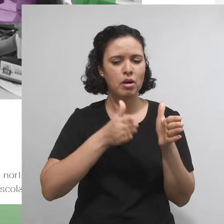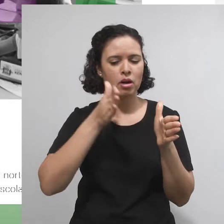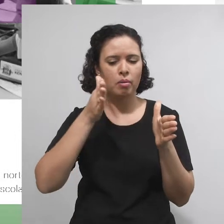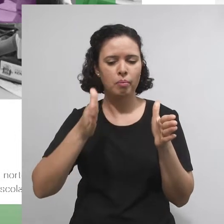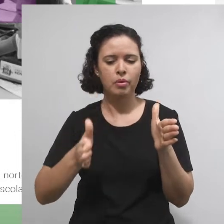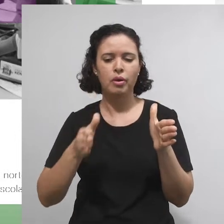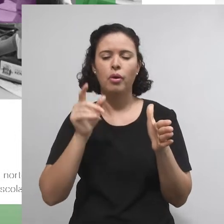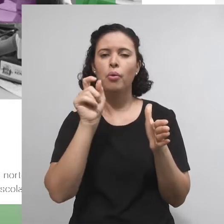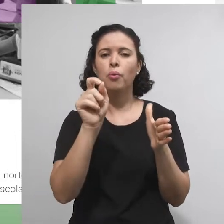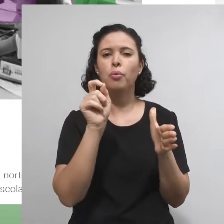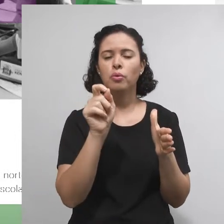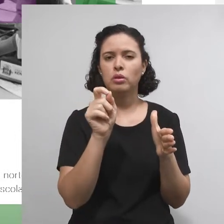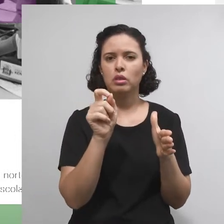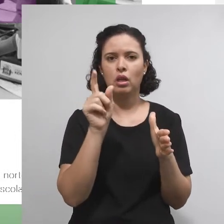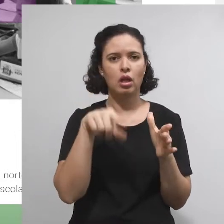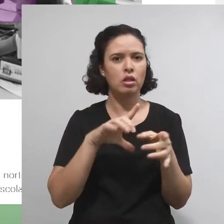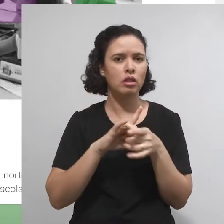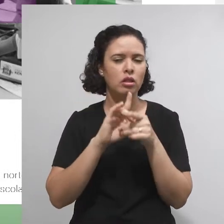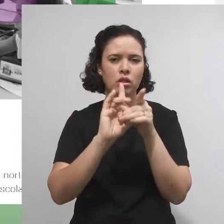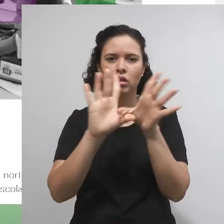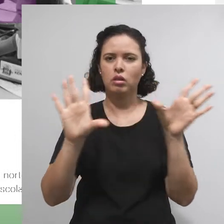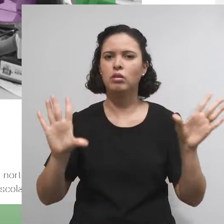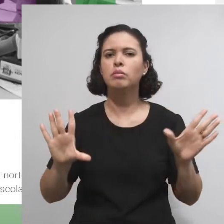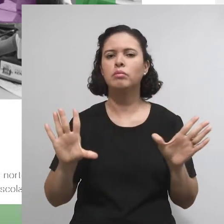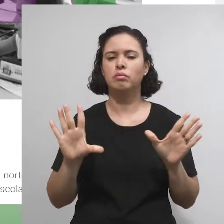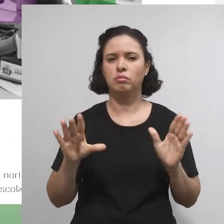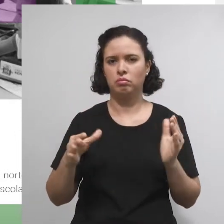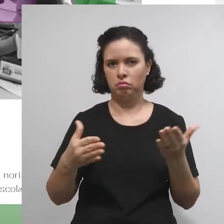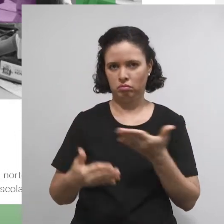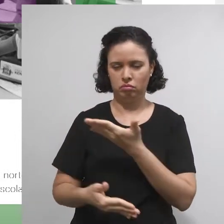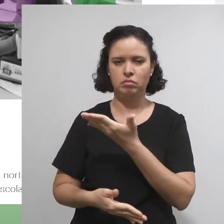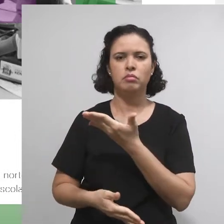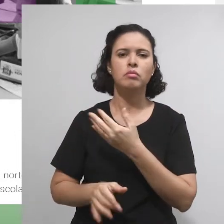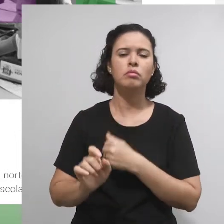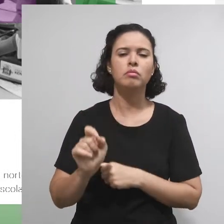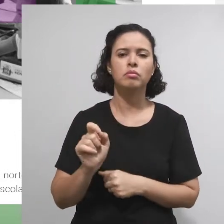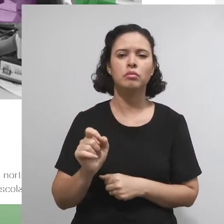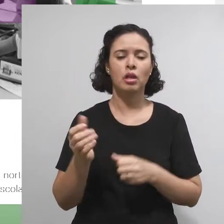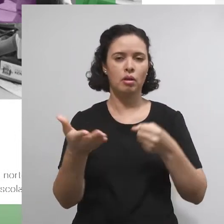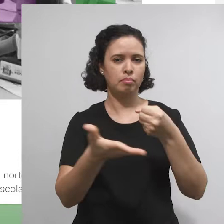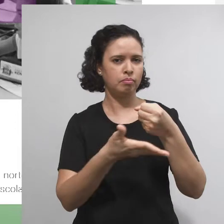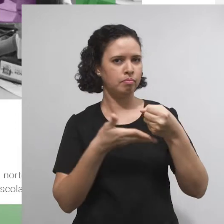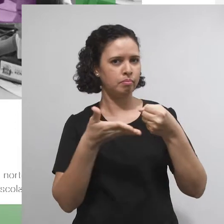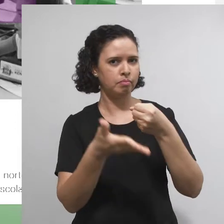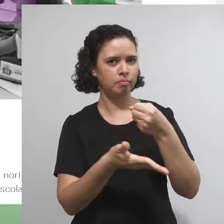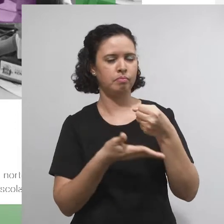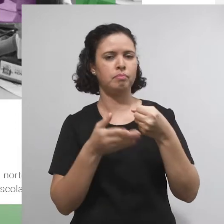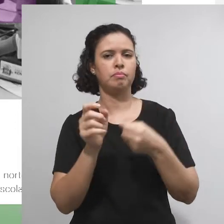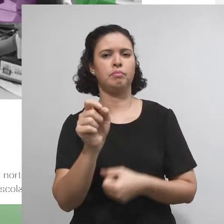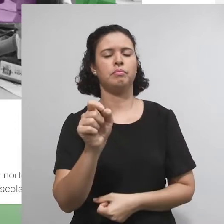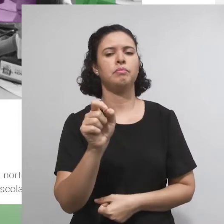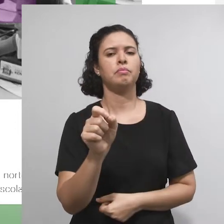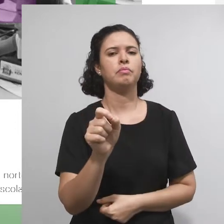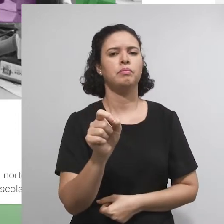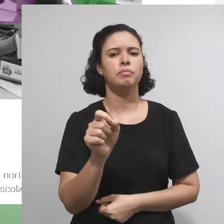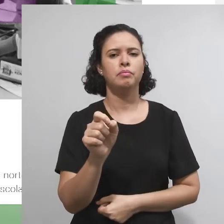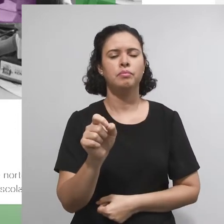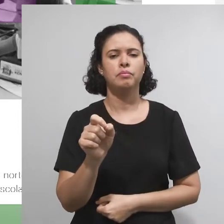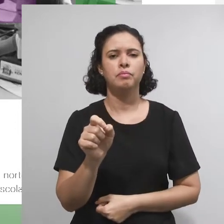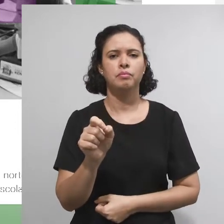modo bastante democrático nessa versão. A base, ela é